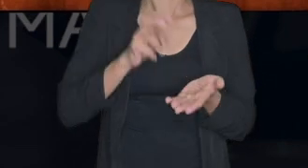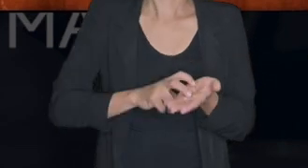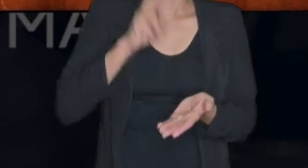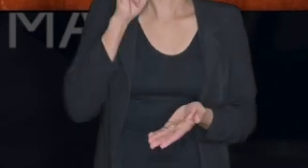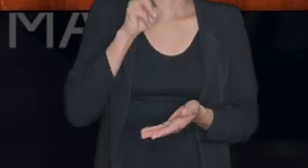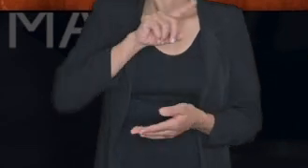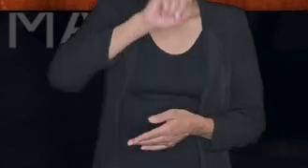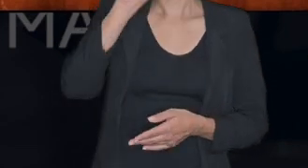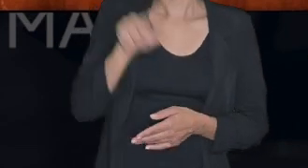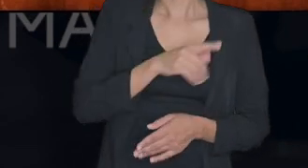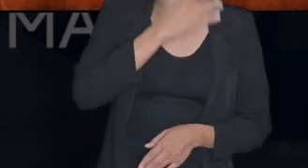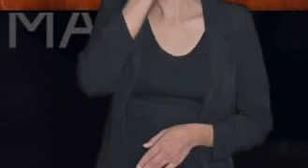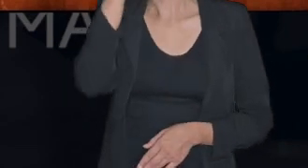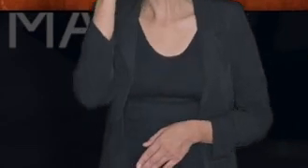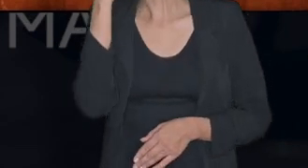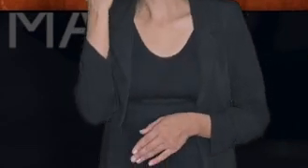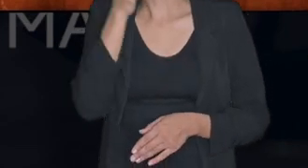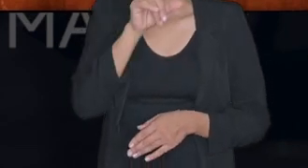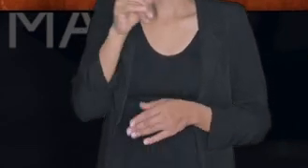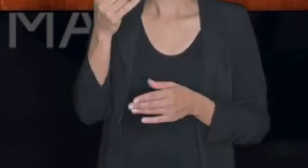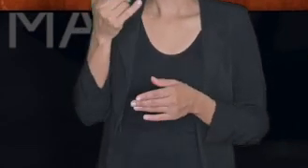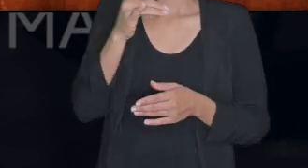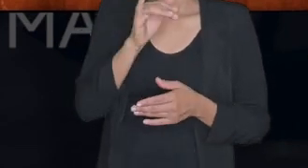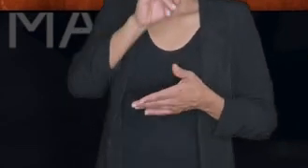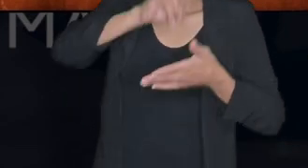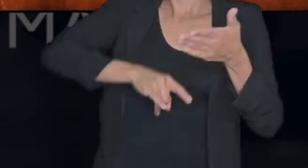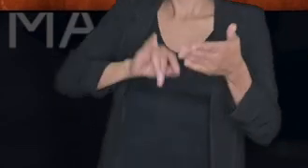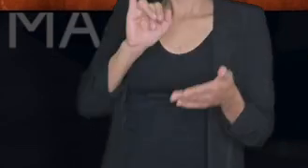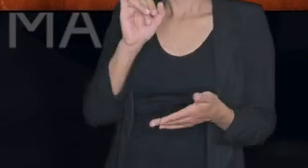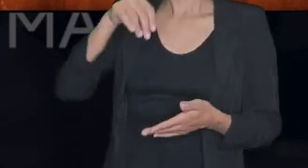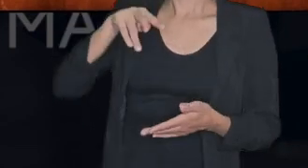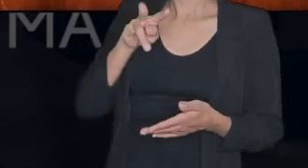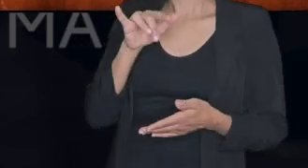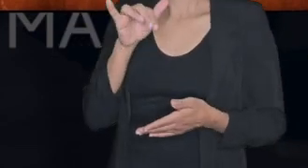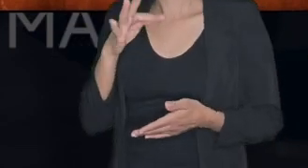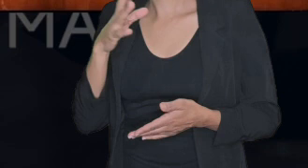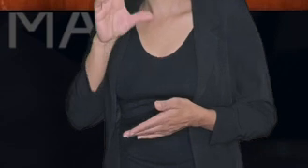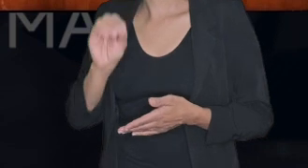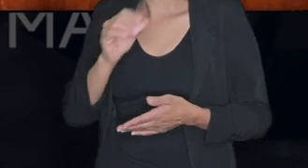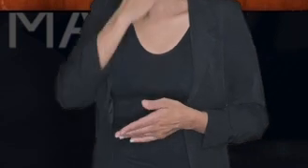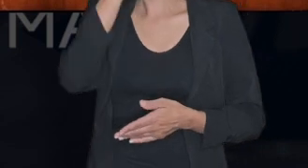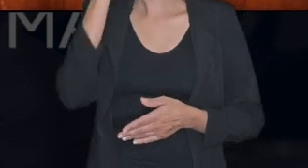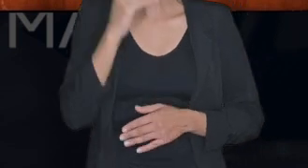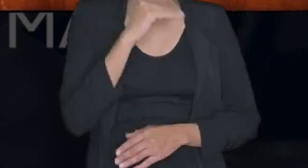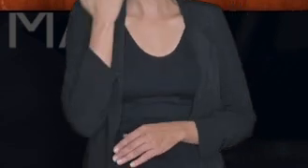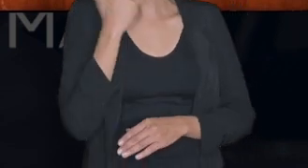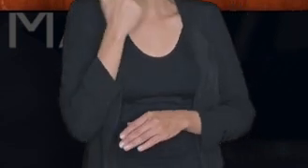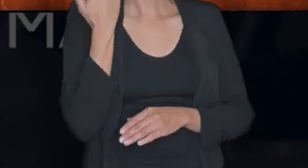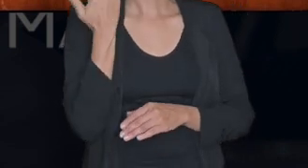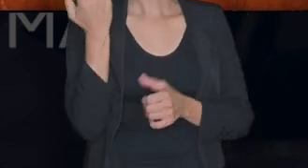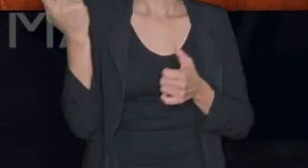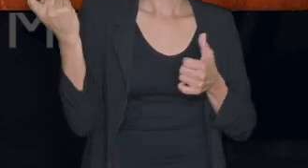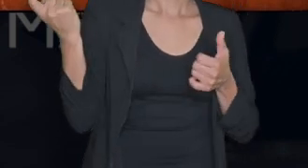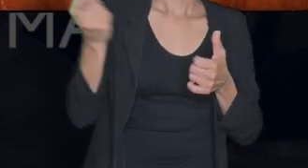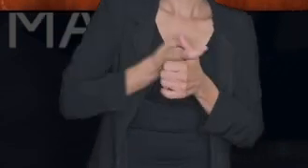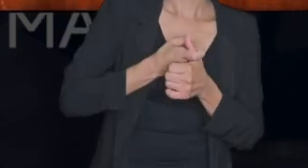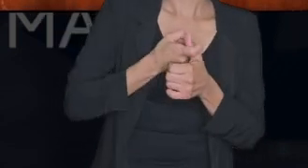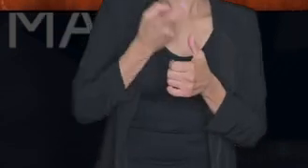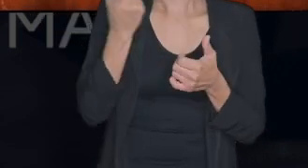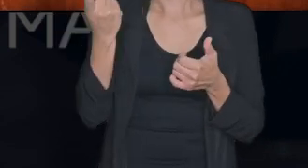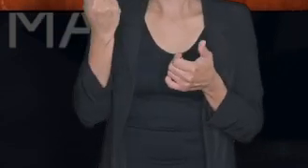processa um inventário e o falecido deixou dívida, débitos tributários, será